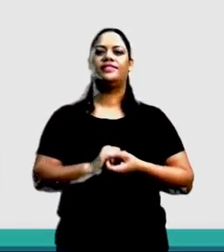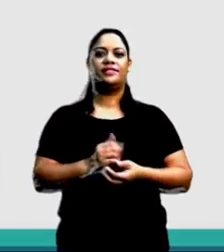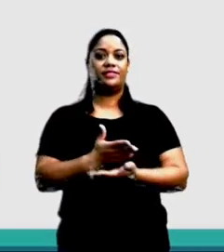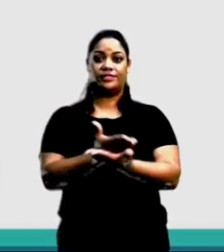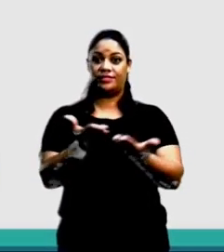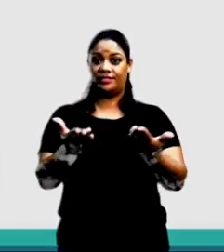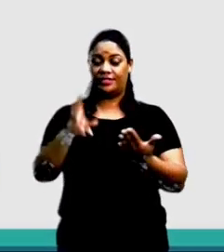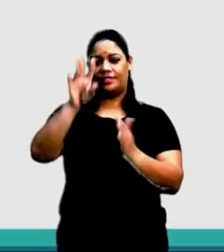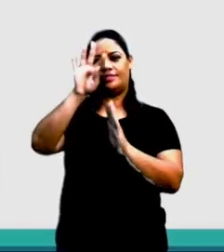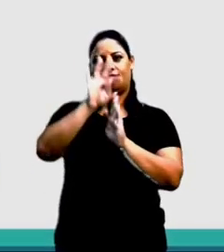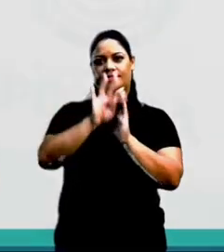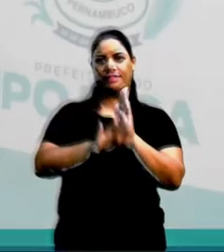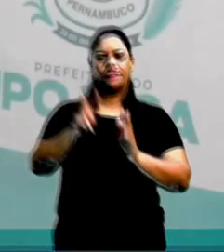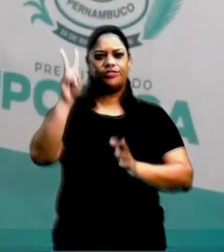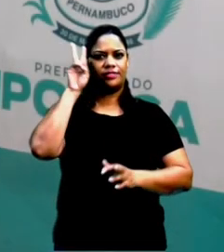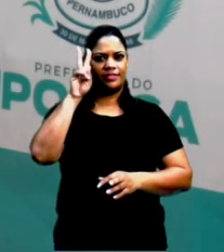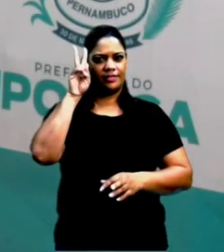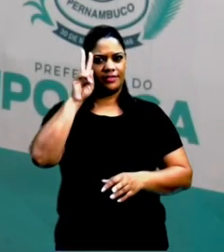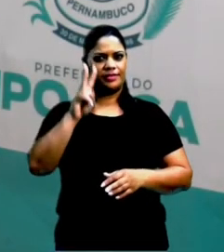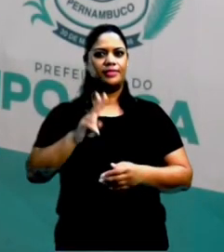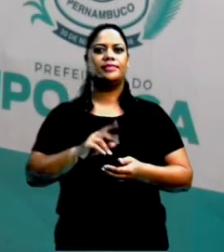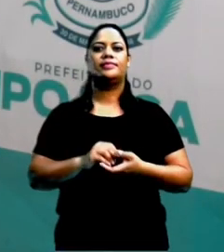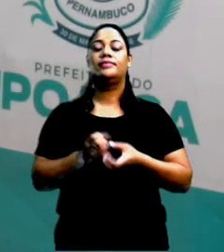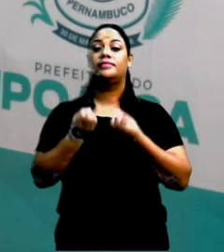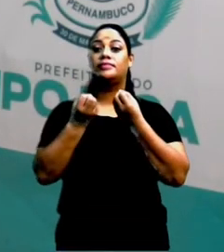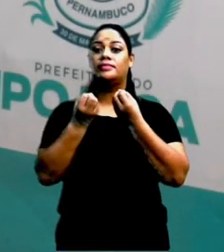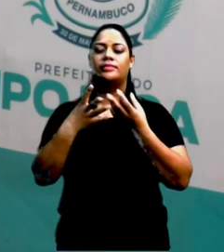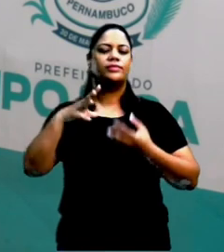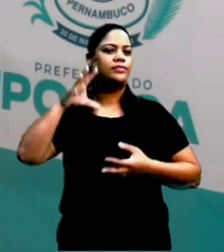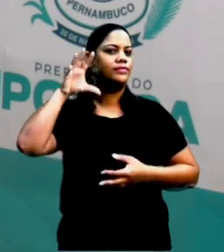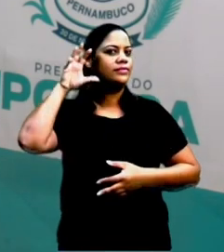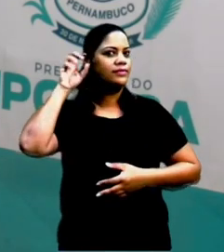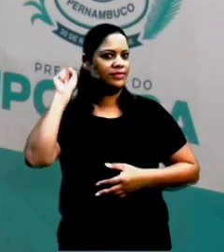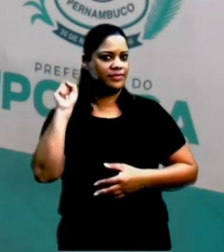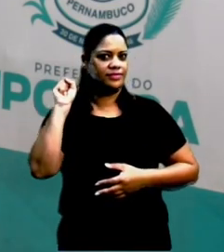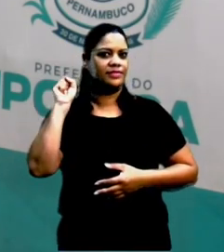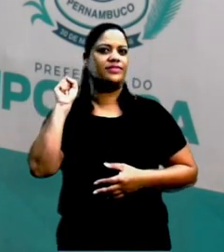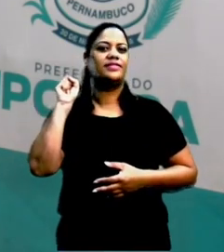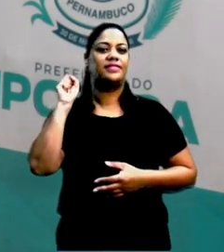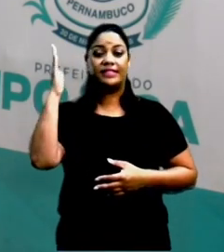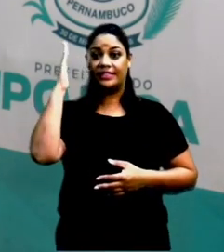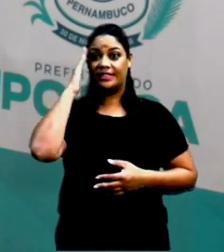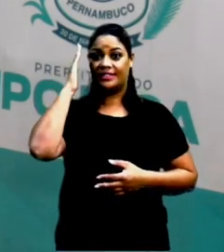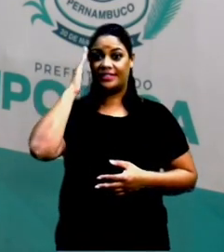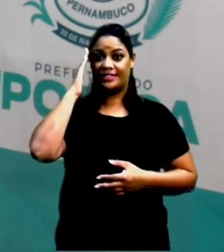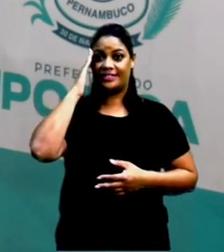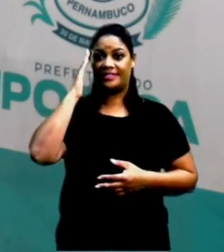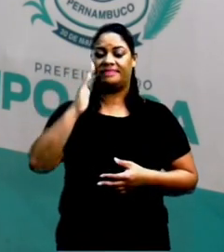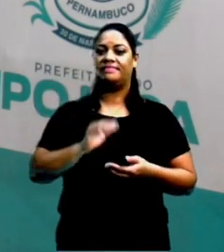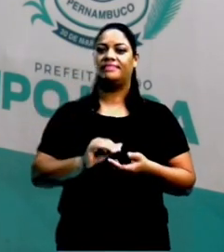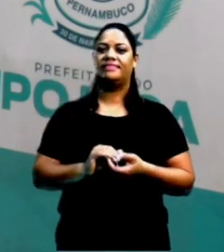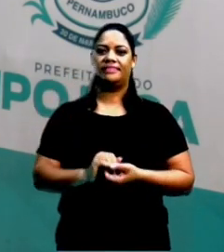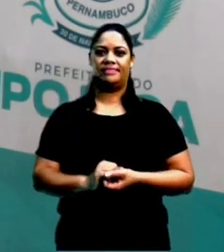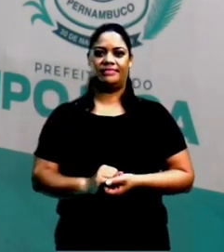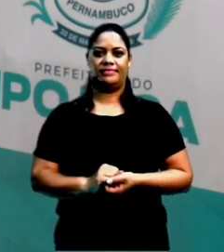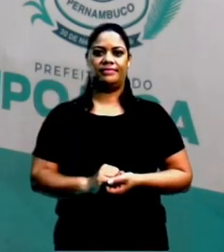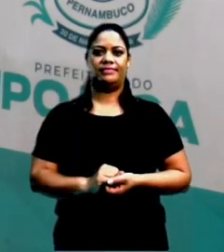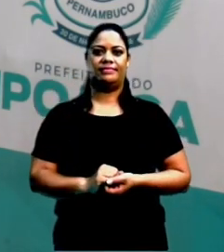um texto, leem para você. E a gente tem uma boa escuta. A gente entender que a gente